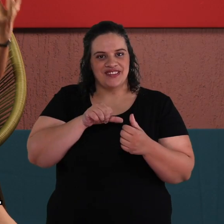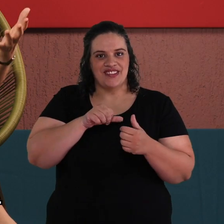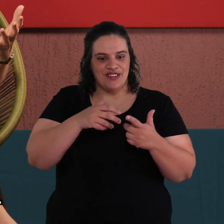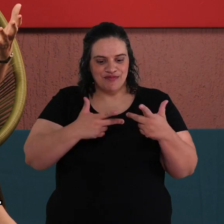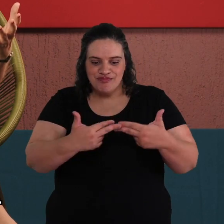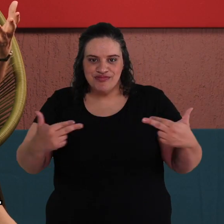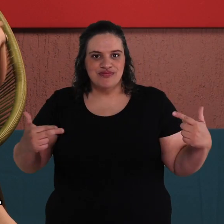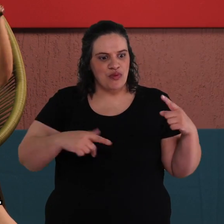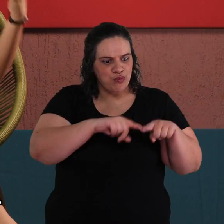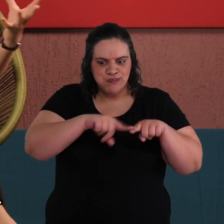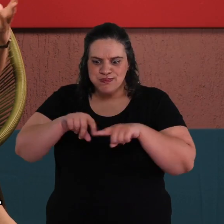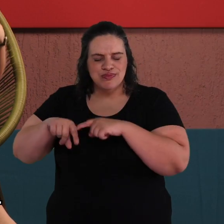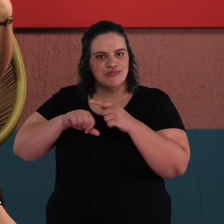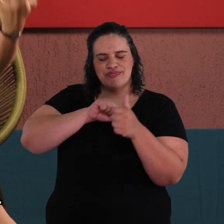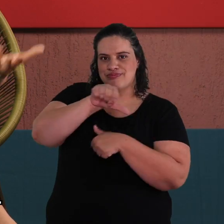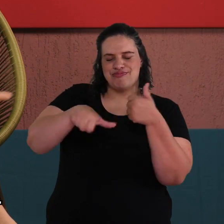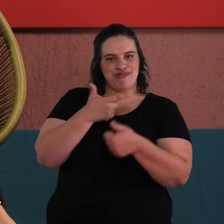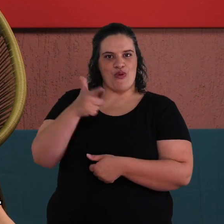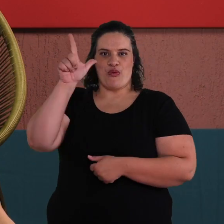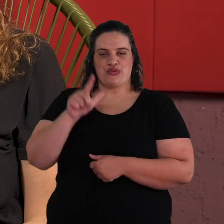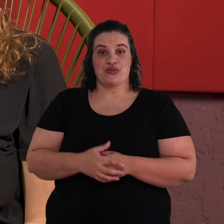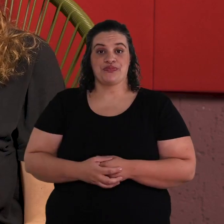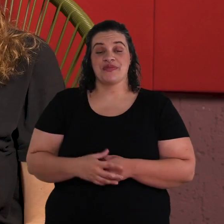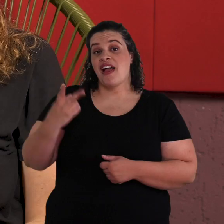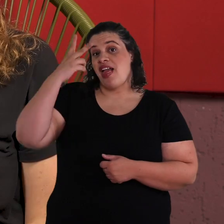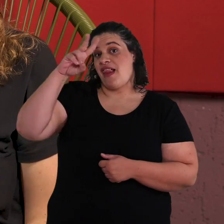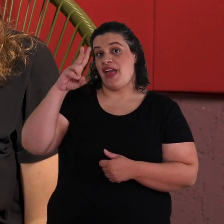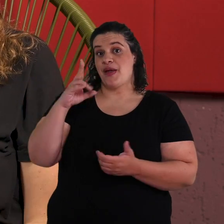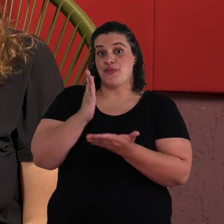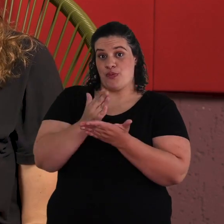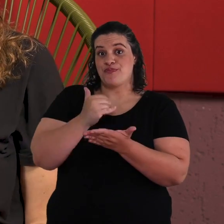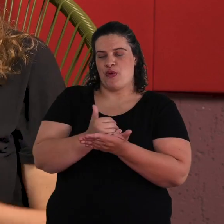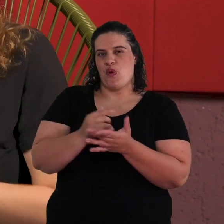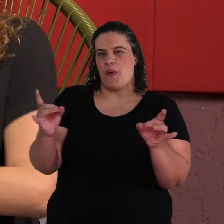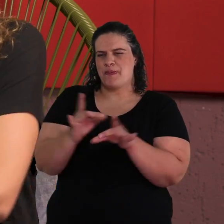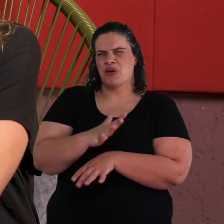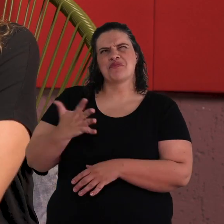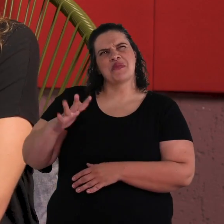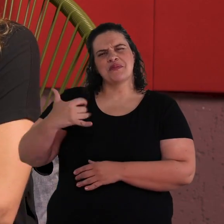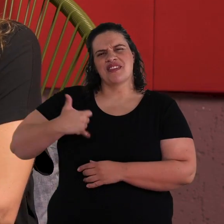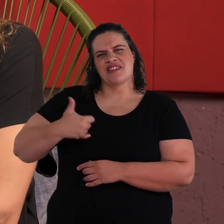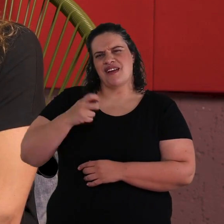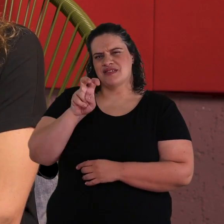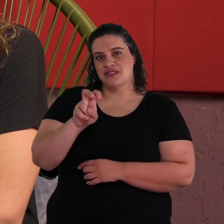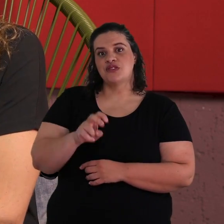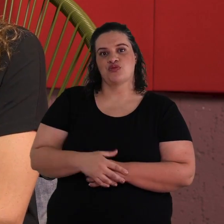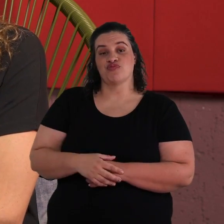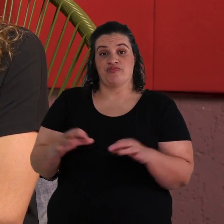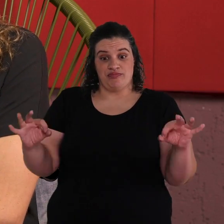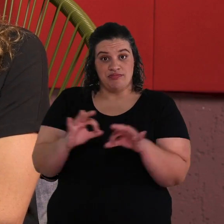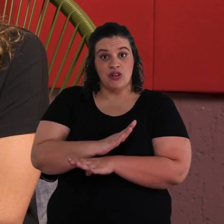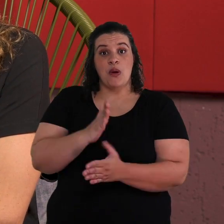a transformação de um monte de coisa em outra. Aí eu me lembro desse bolo ficando pronto, acho que eu tinha uns 5 anos, e